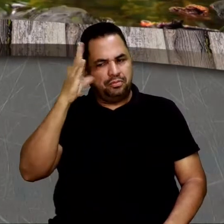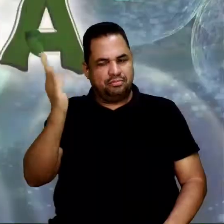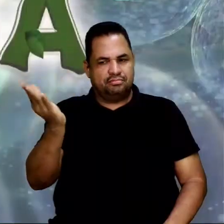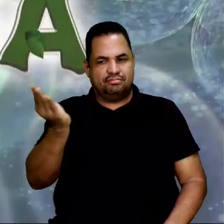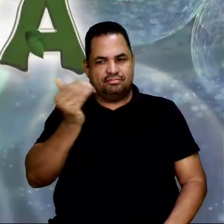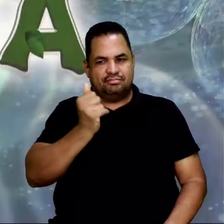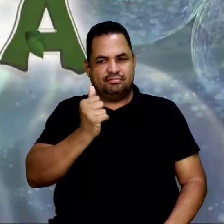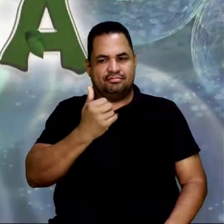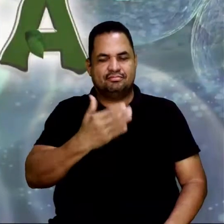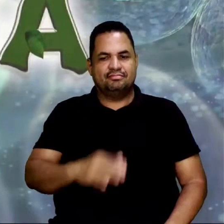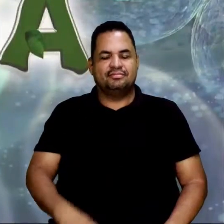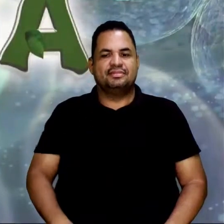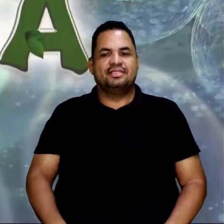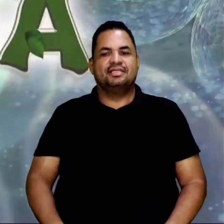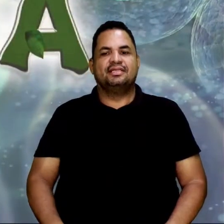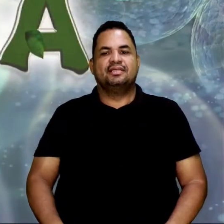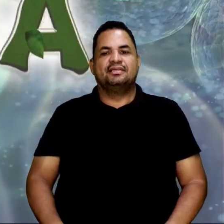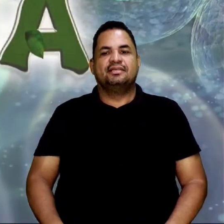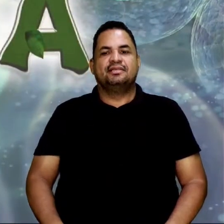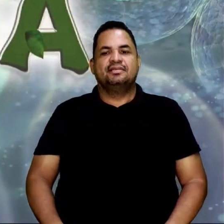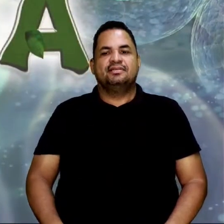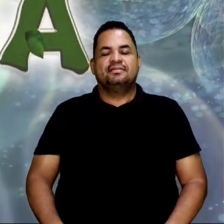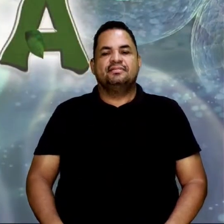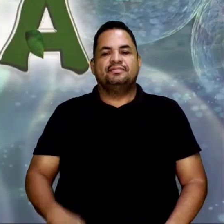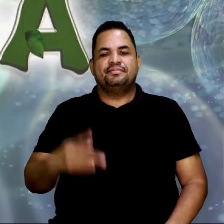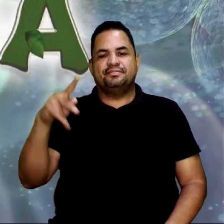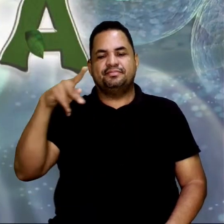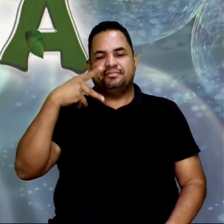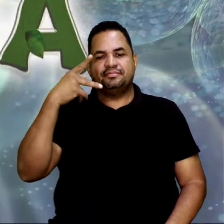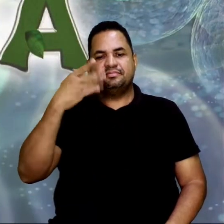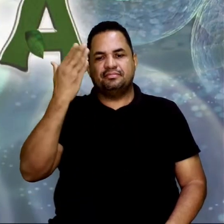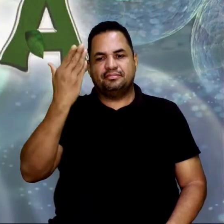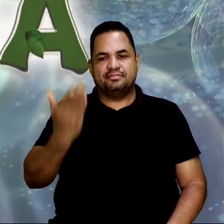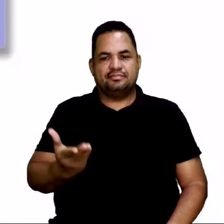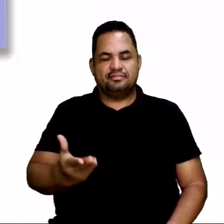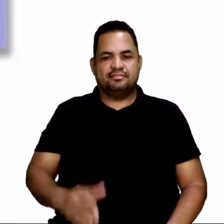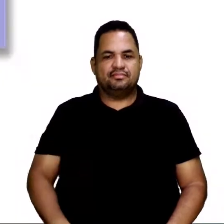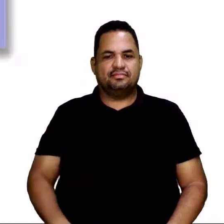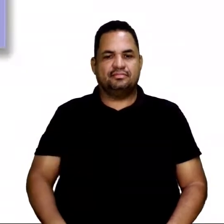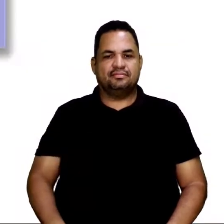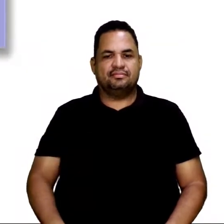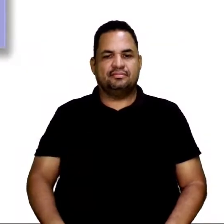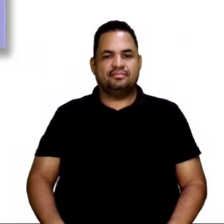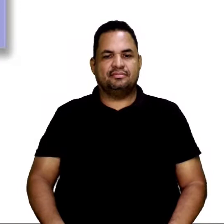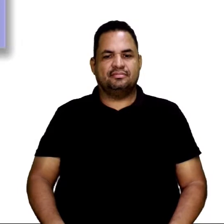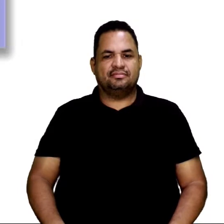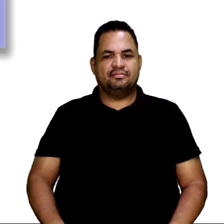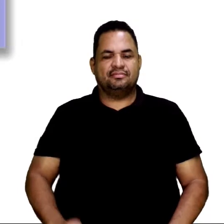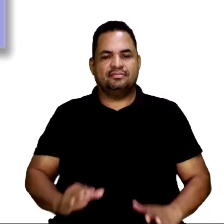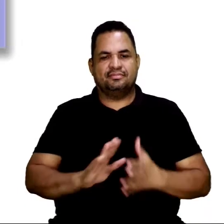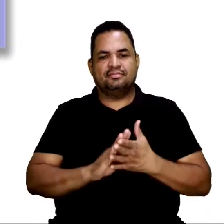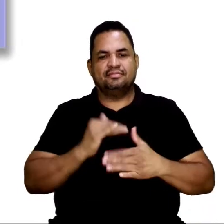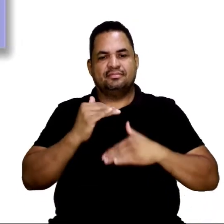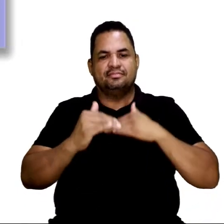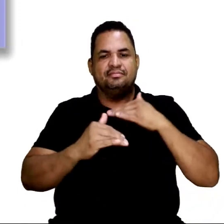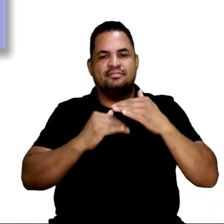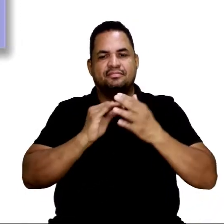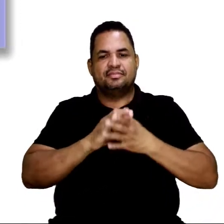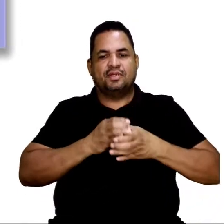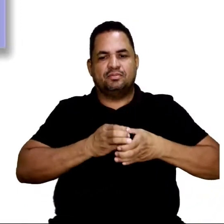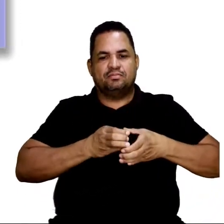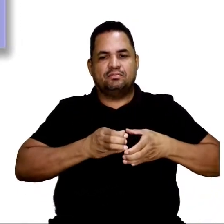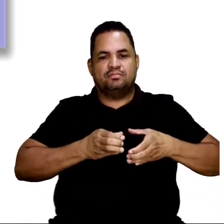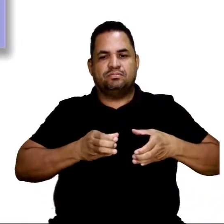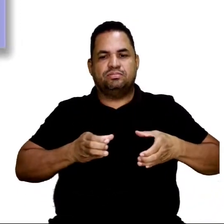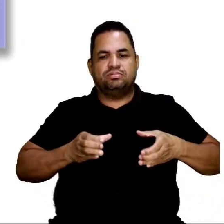lá o nosso quadro. Então, nós vamos falar sobre... Presta atenção, desenvolvimento embrionário. Boa, prof, mas a gente